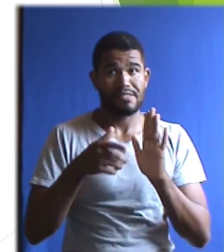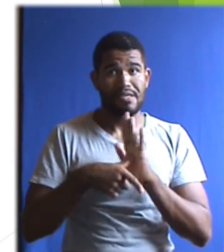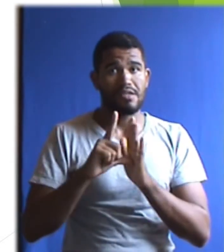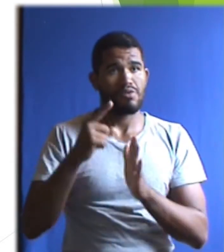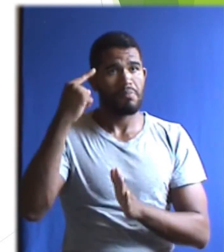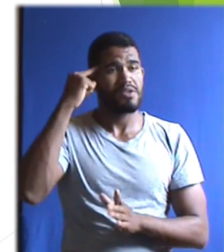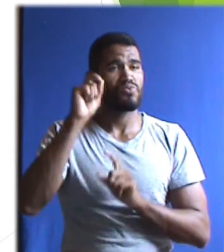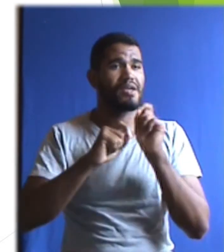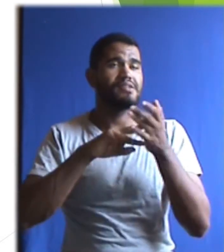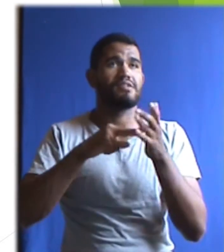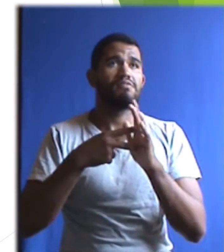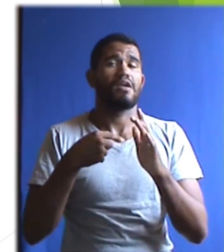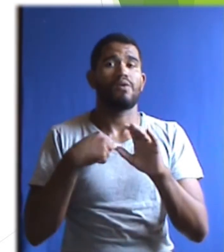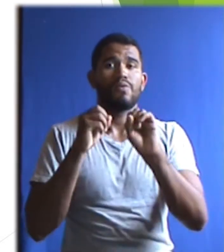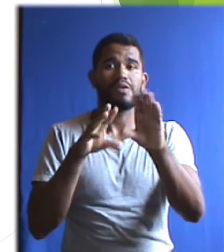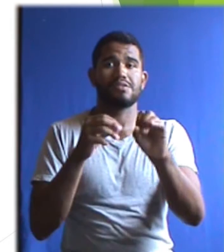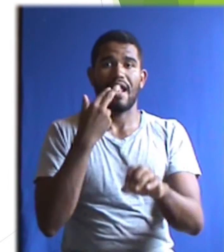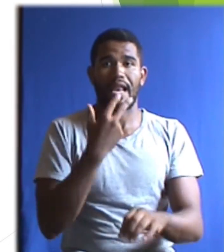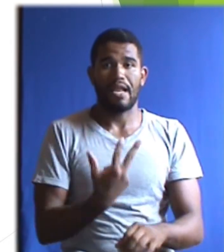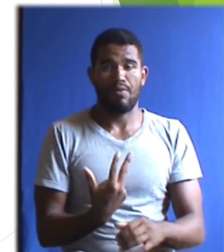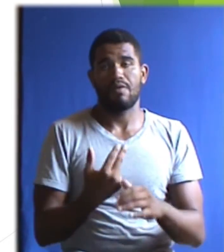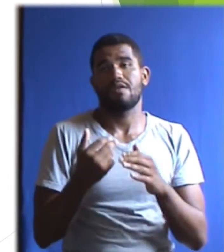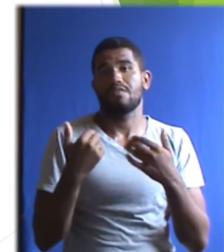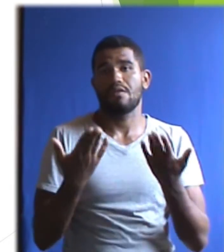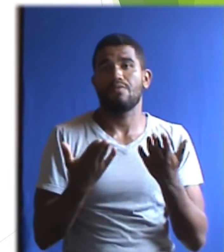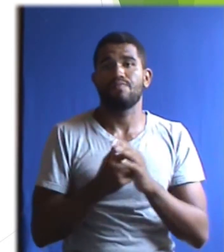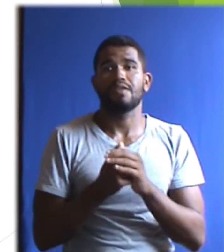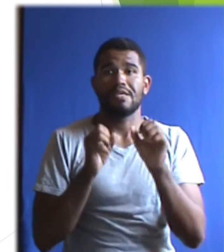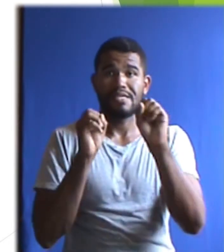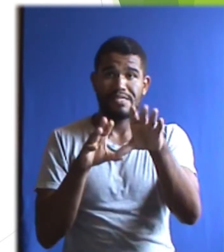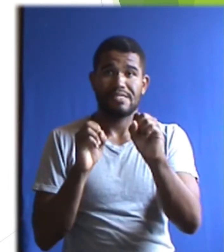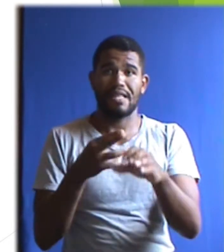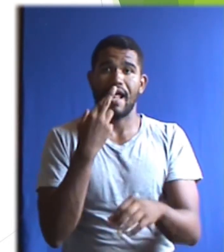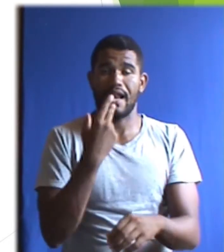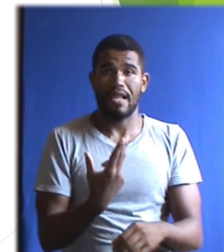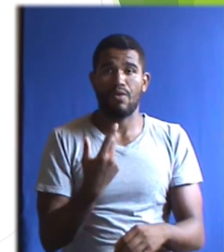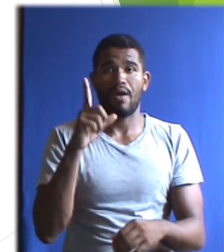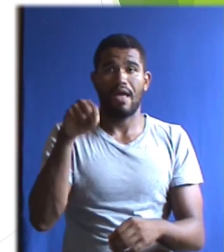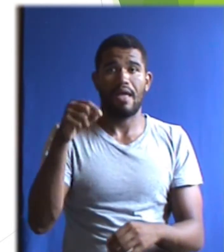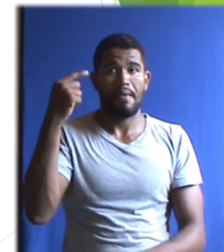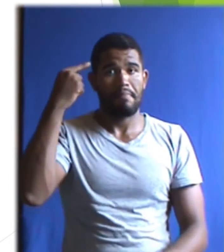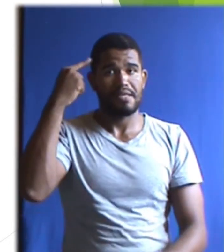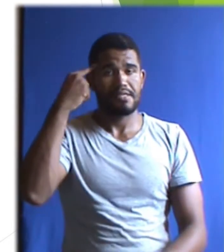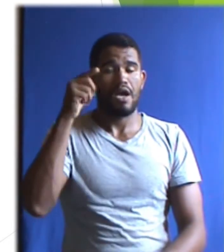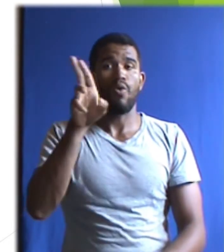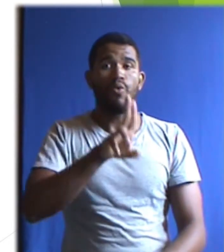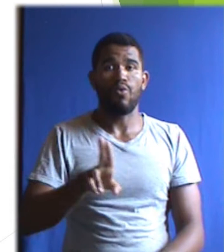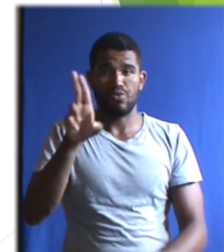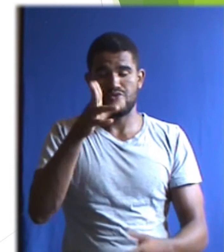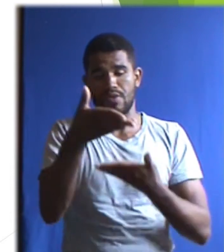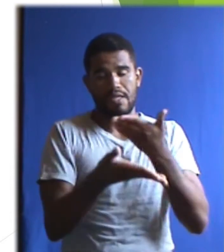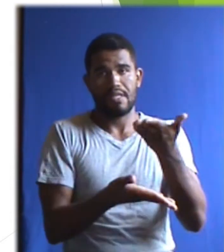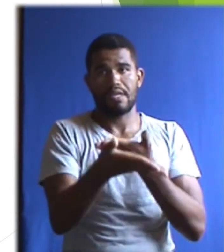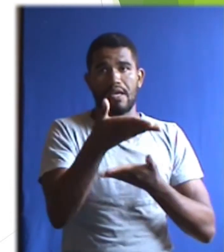você pensa no que é ensinar a língua. E, basicamente, ensinar a língua é pensar no